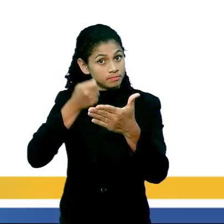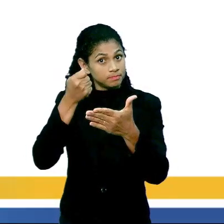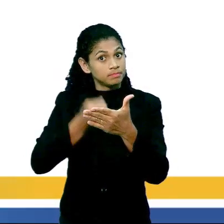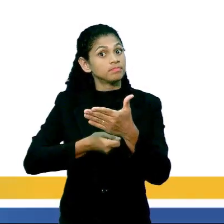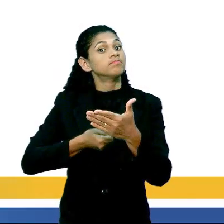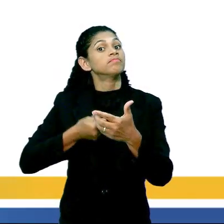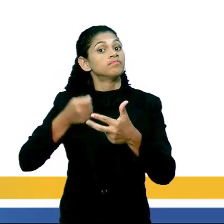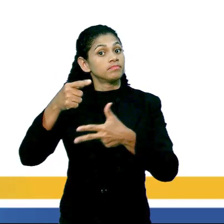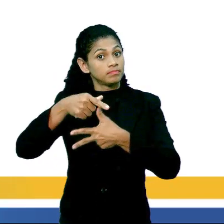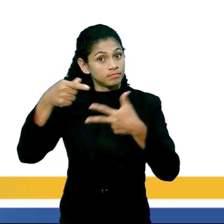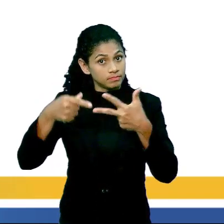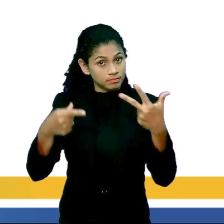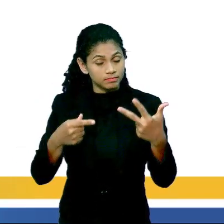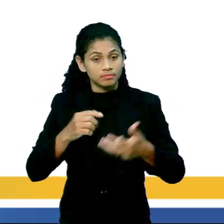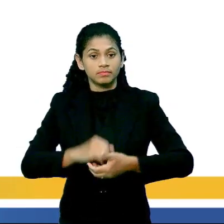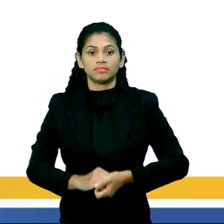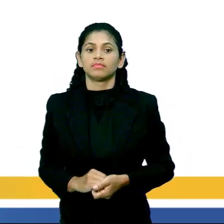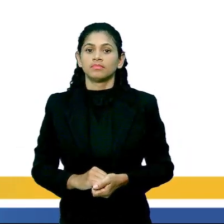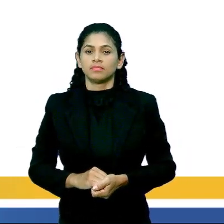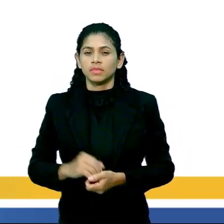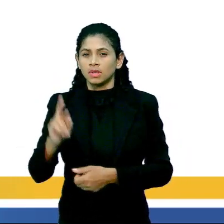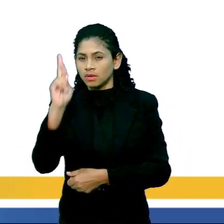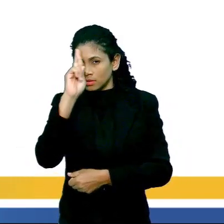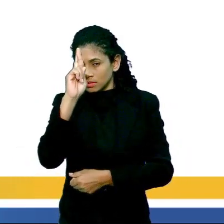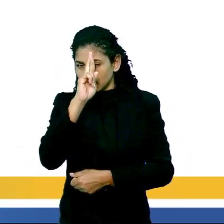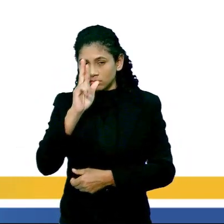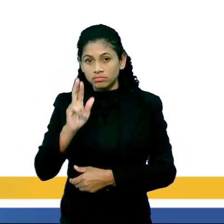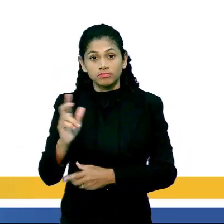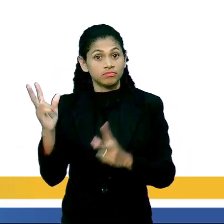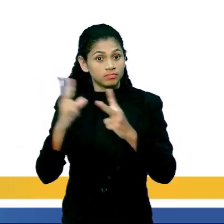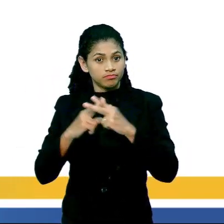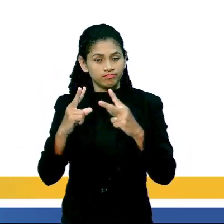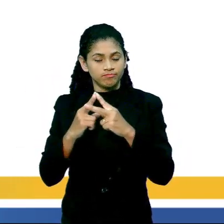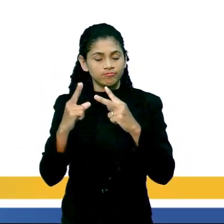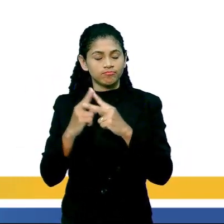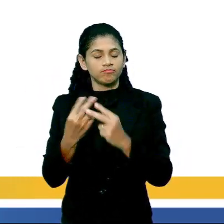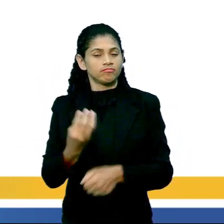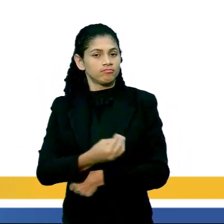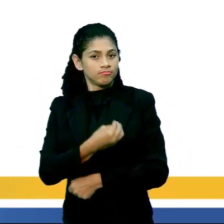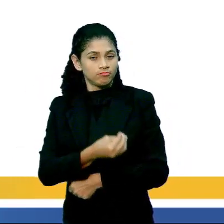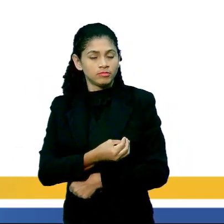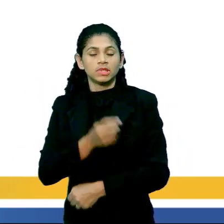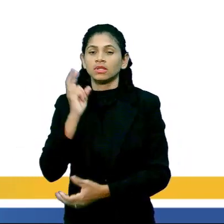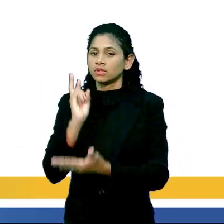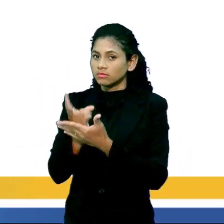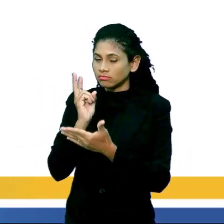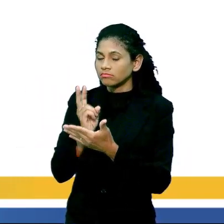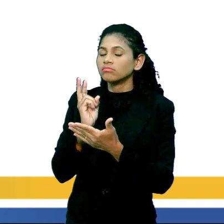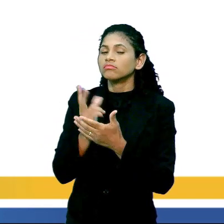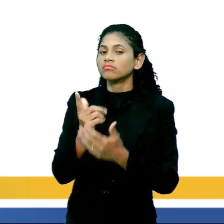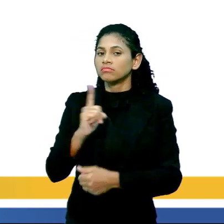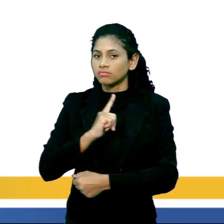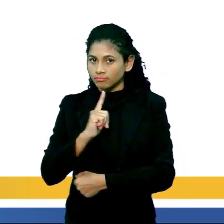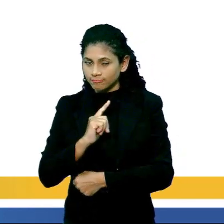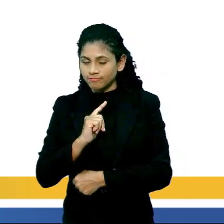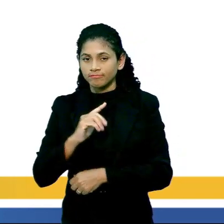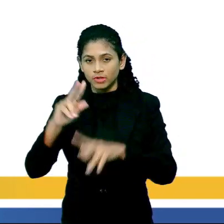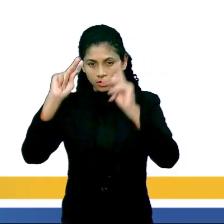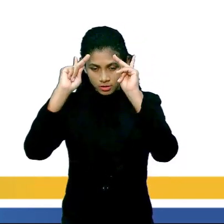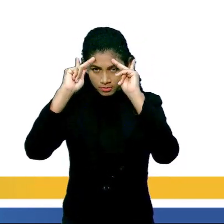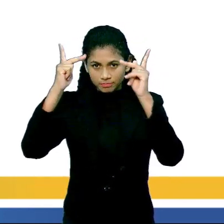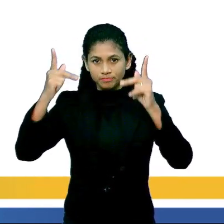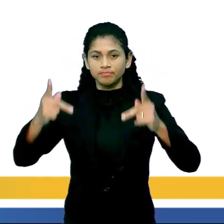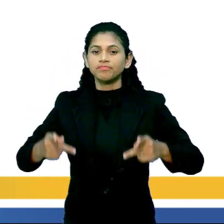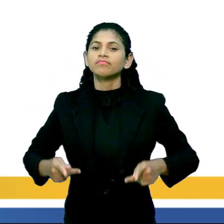vamos lá, ó. História das lutas. A luta pela sobrevivência sempre fez parte da história da humanidade. Nesse